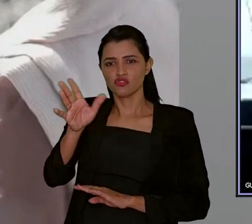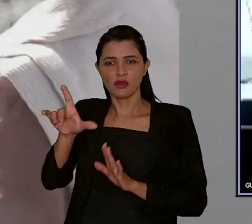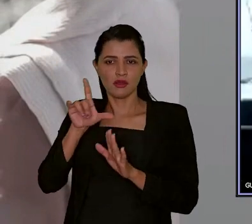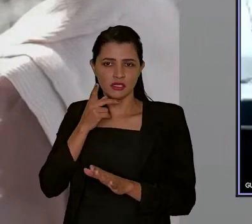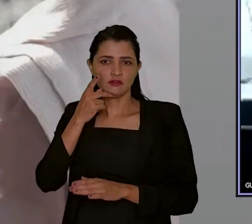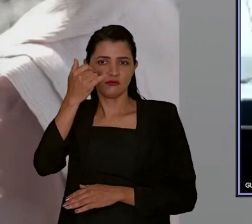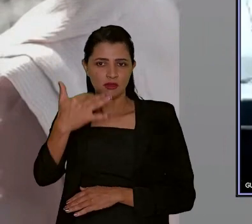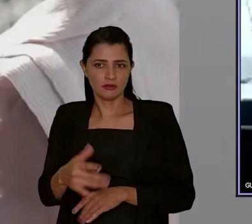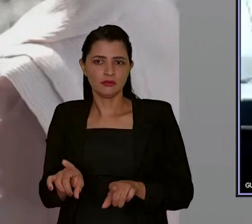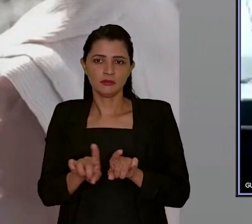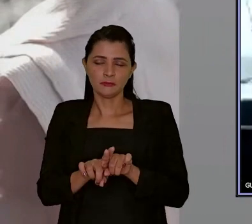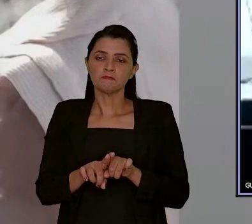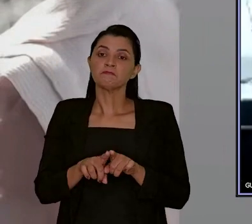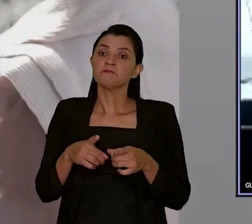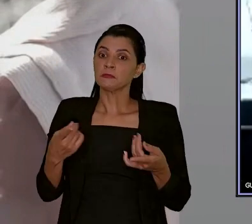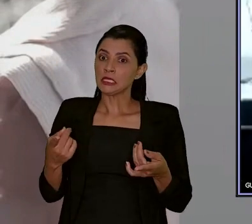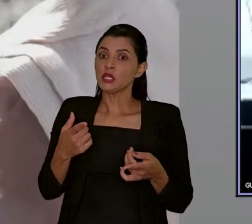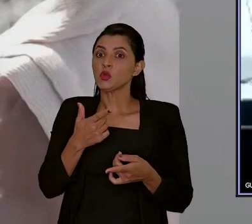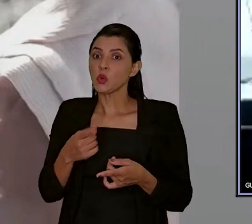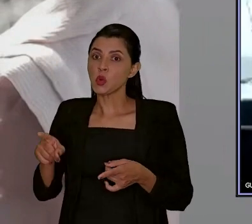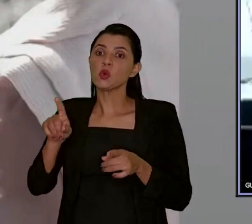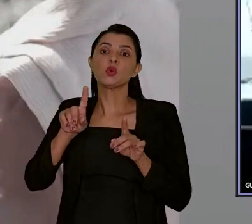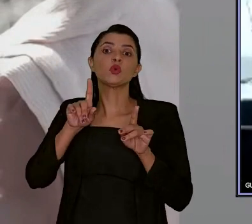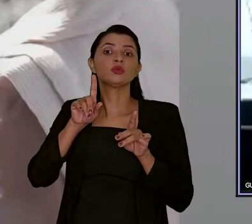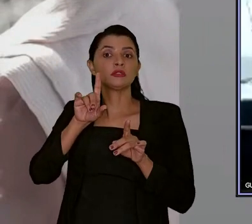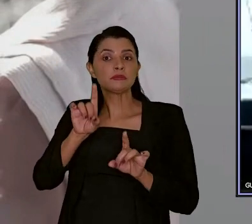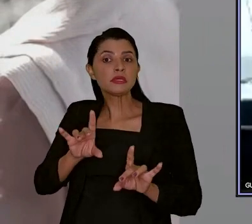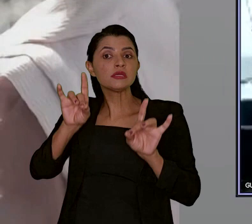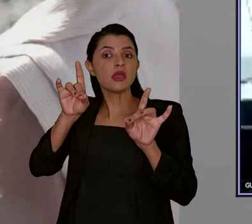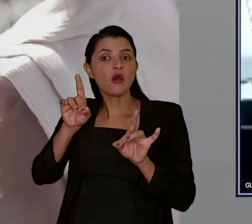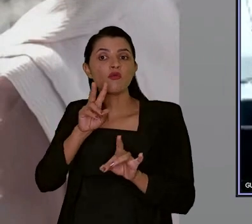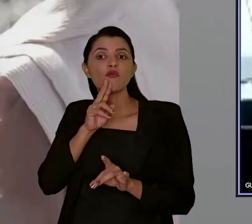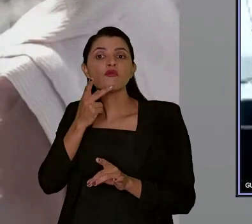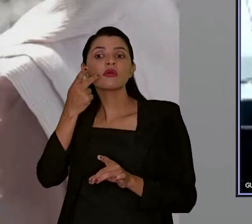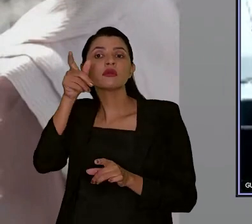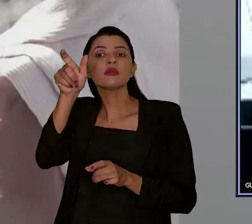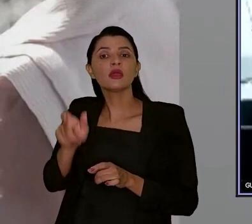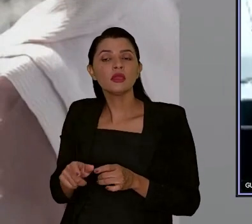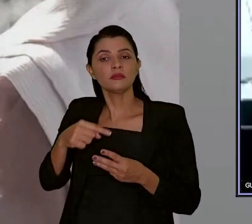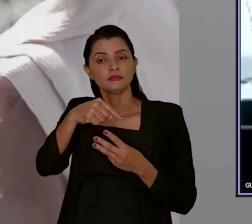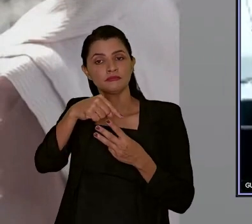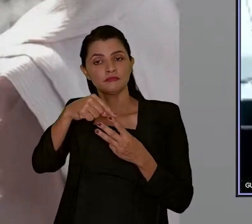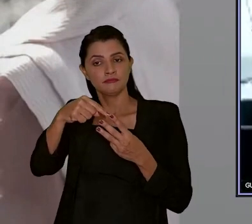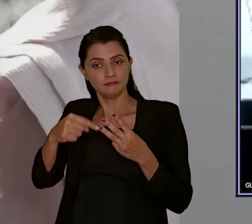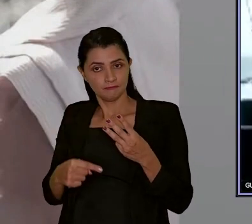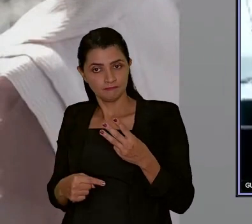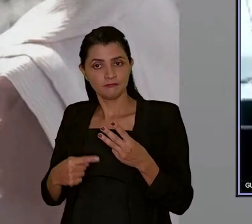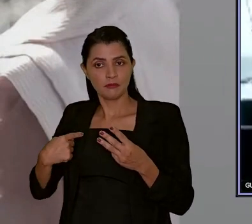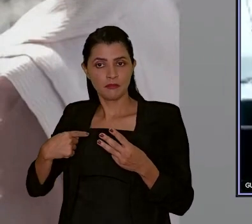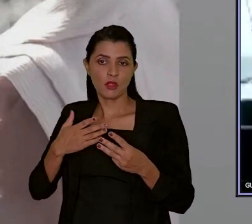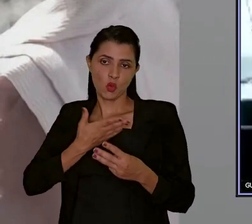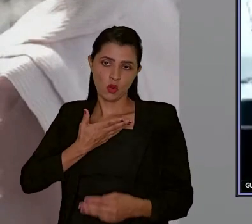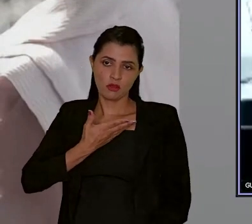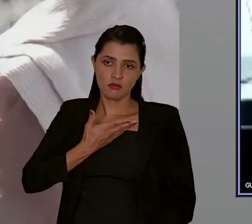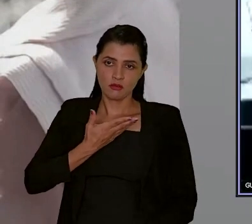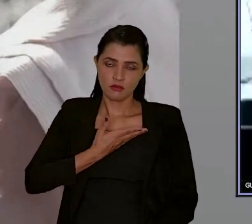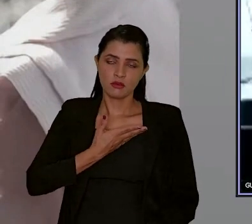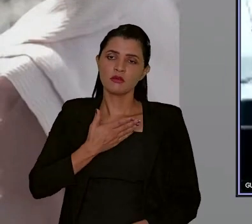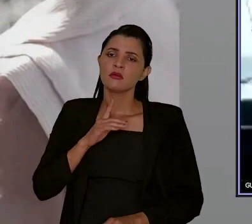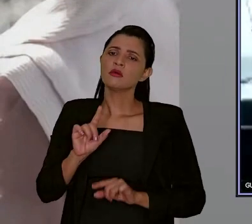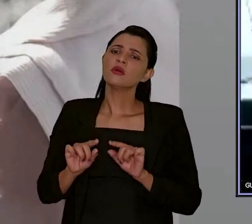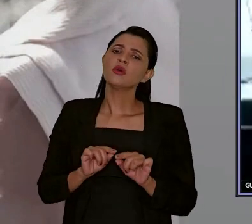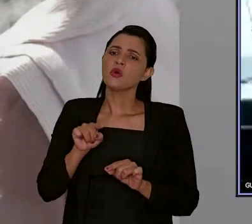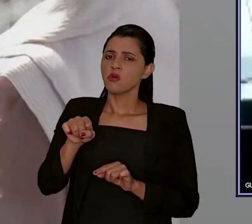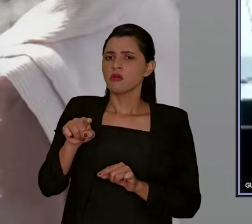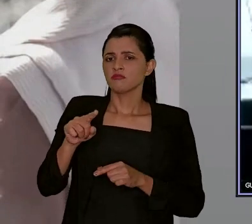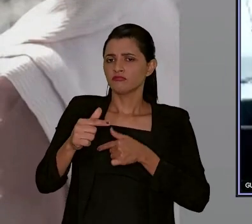poderia deixar de fazer uma menção especial aos meus 3 colegas que atuam